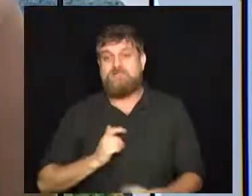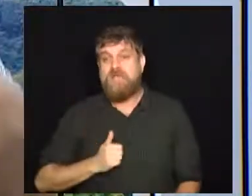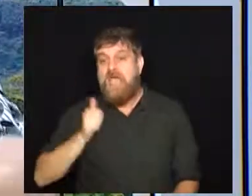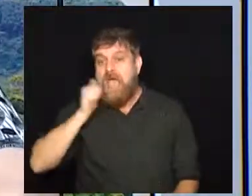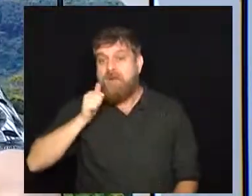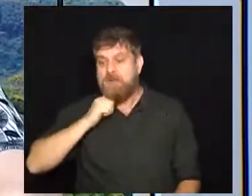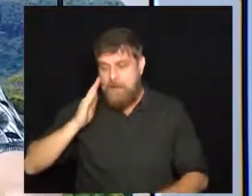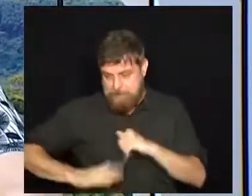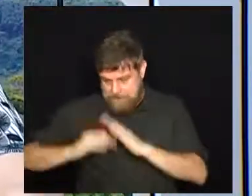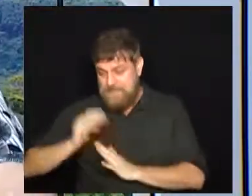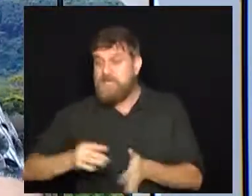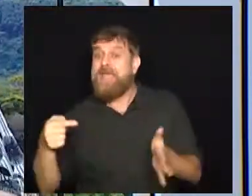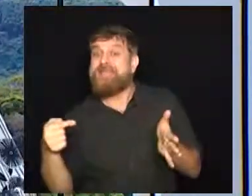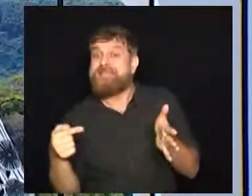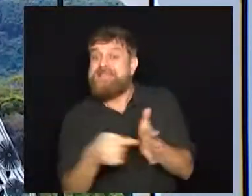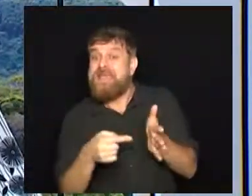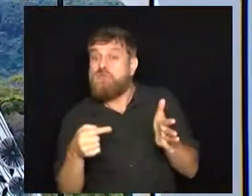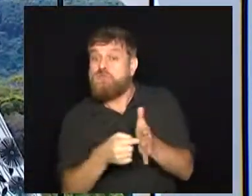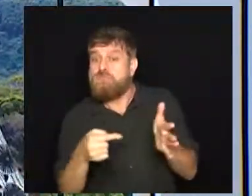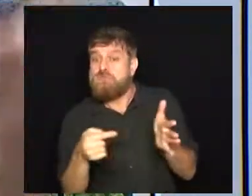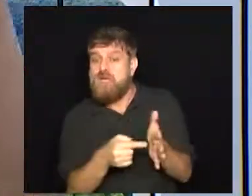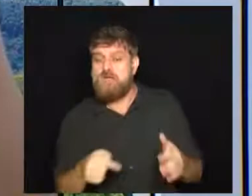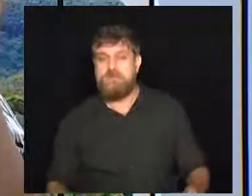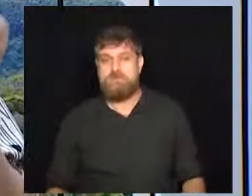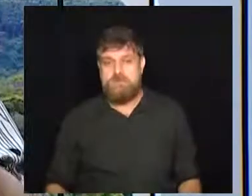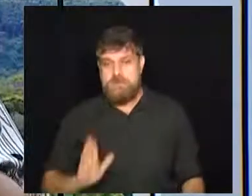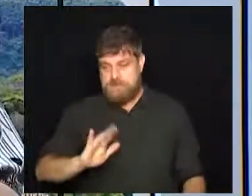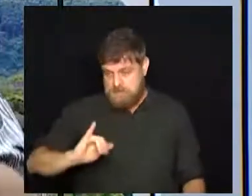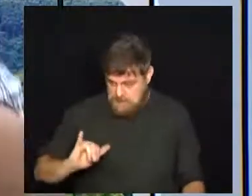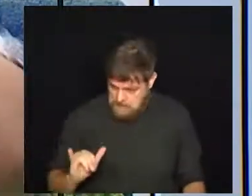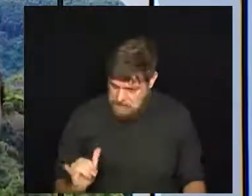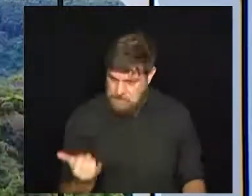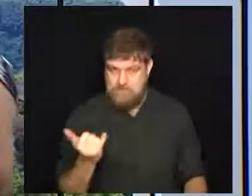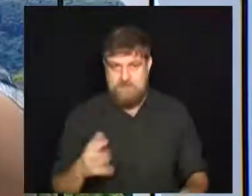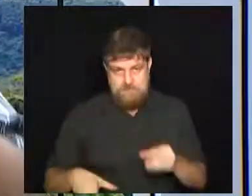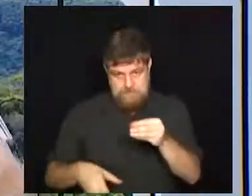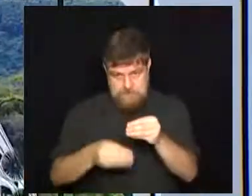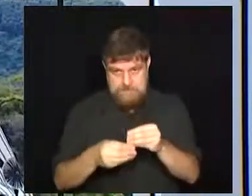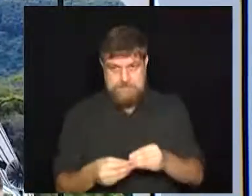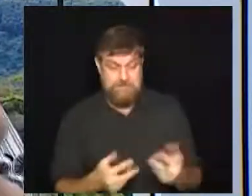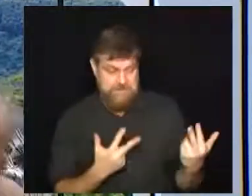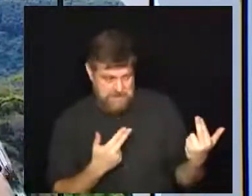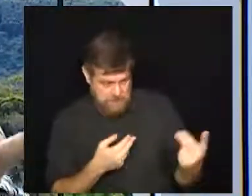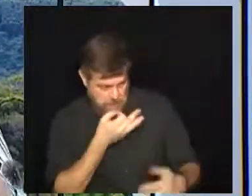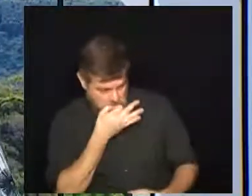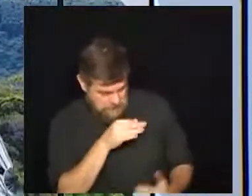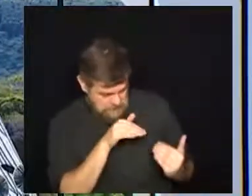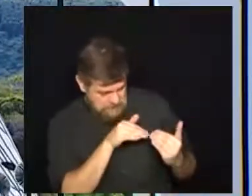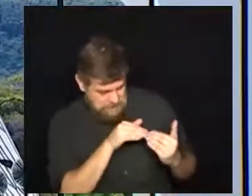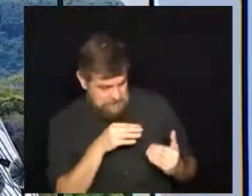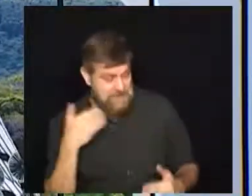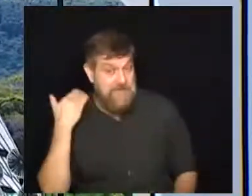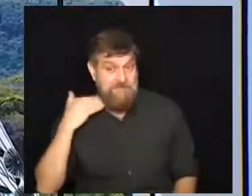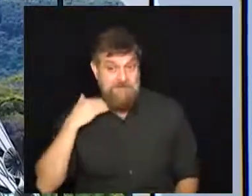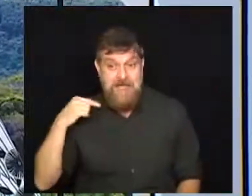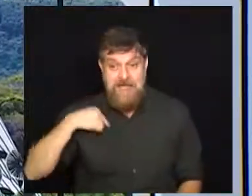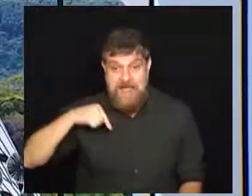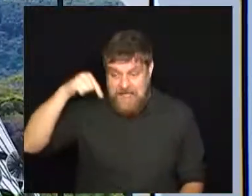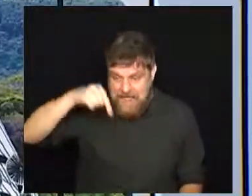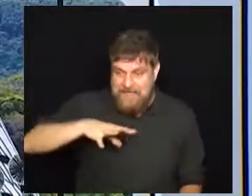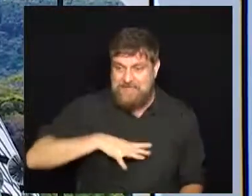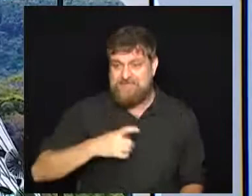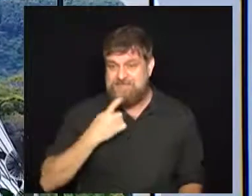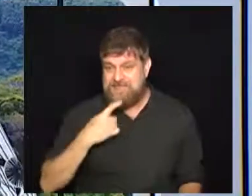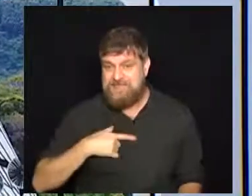fazer essa denúncia. Mas já aproveitando o gancho da vereadora, nós temos a Rede Mulher aqui em Campinas. E a